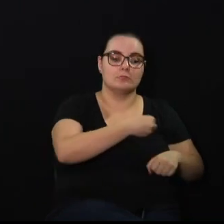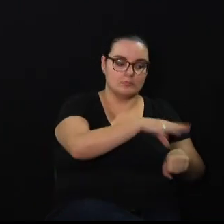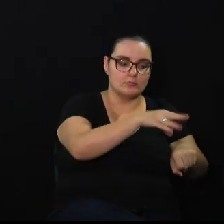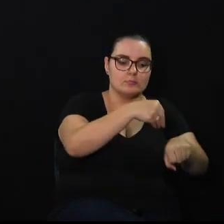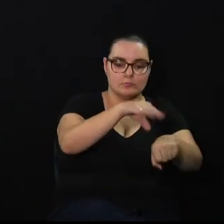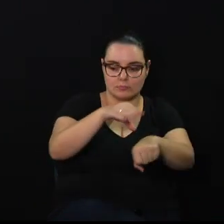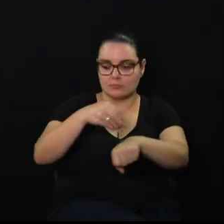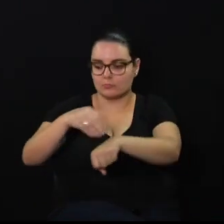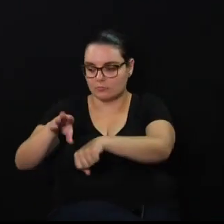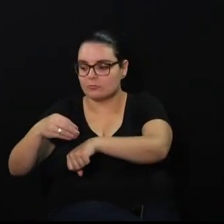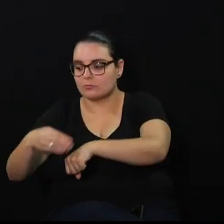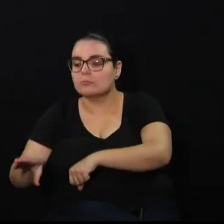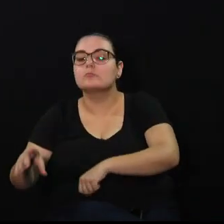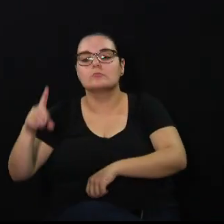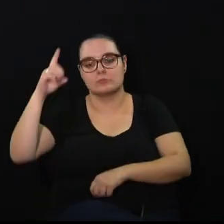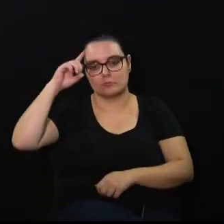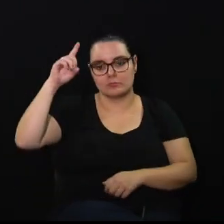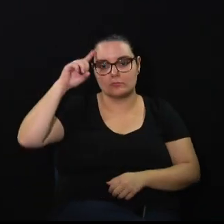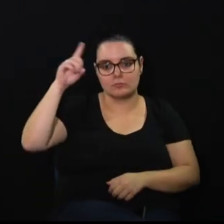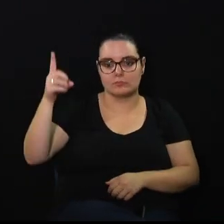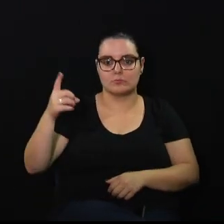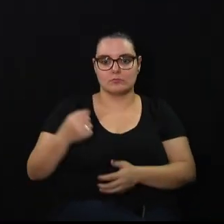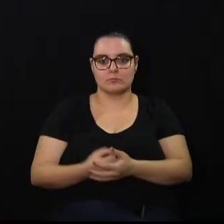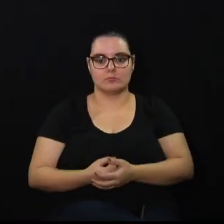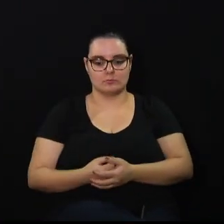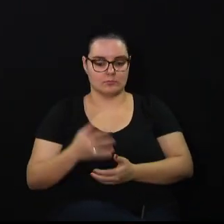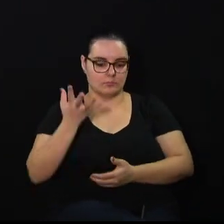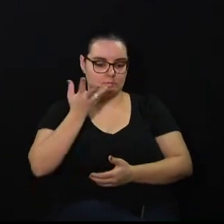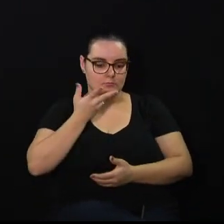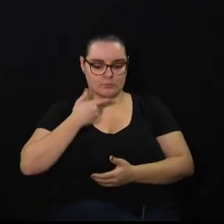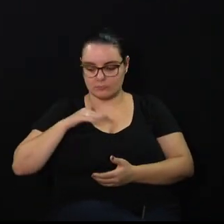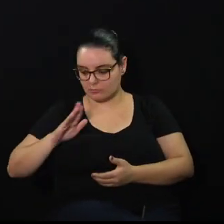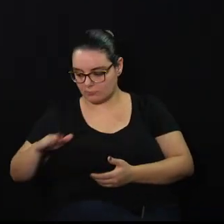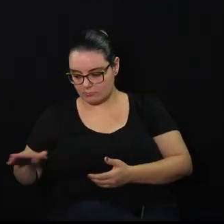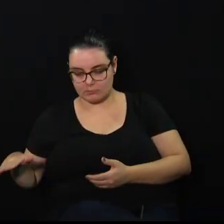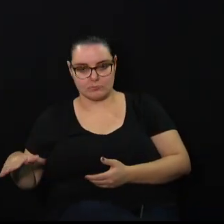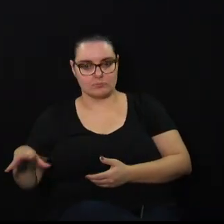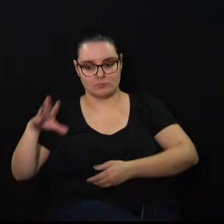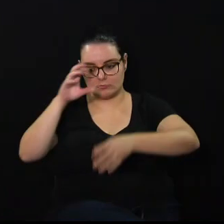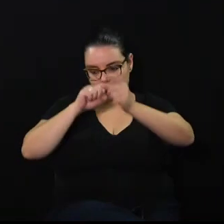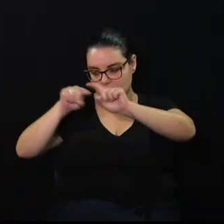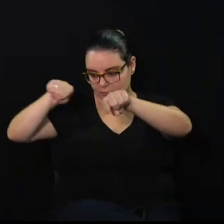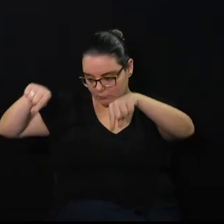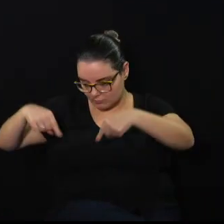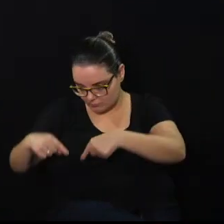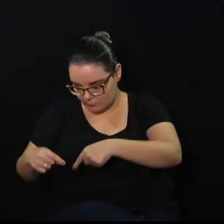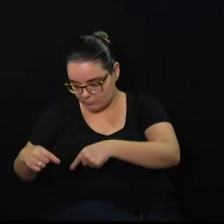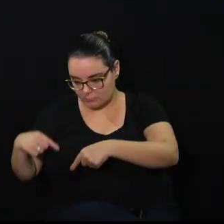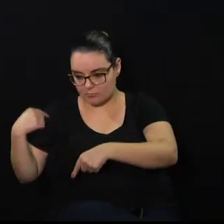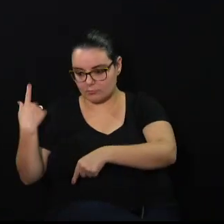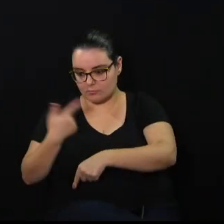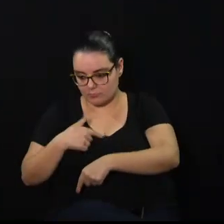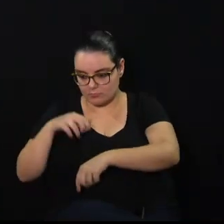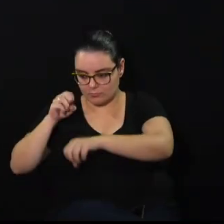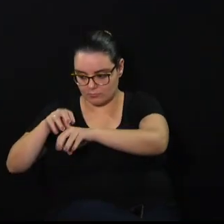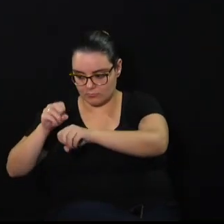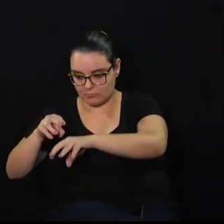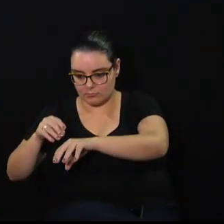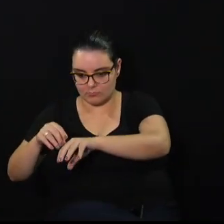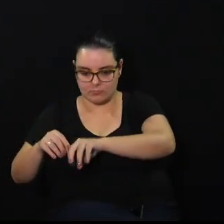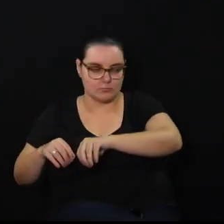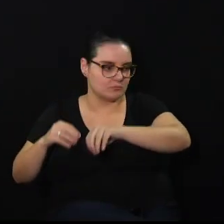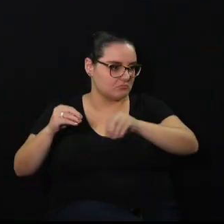ser o objetivo da intervenção não adianta criança aprender só dentro da nossa linha com a nossa intervenção e não levar para fora